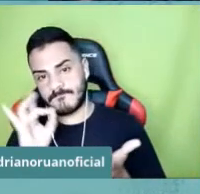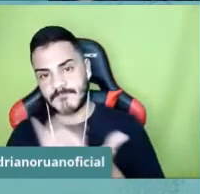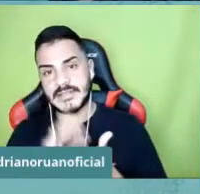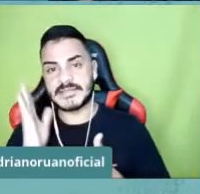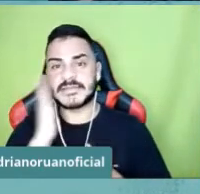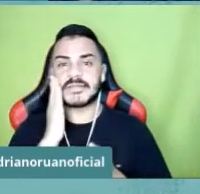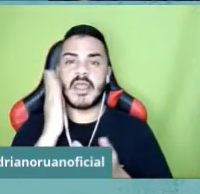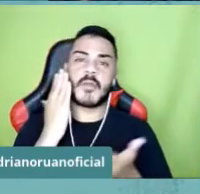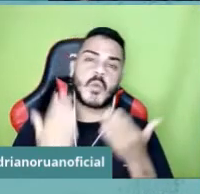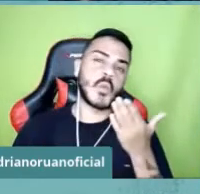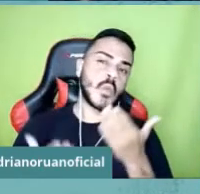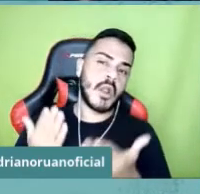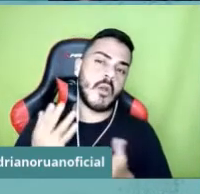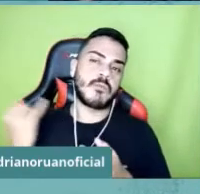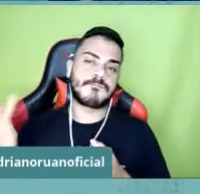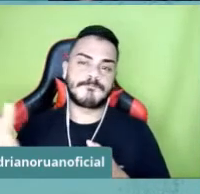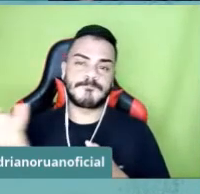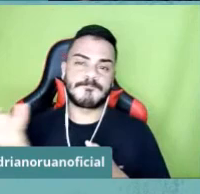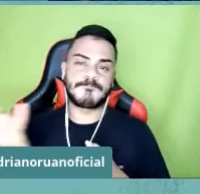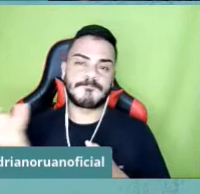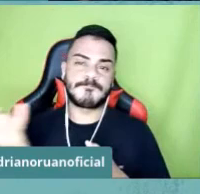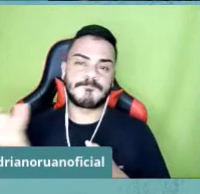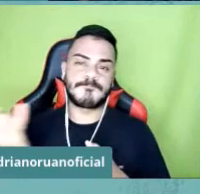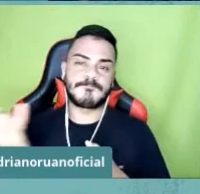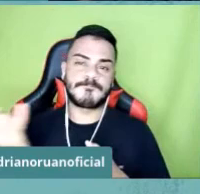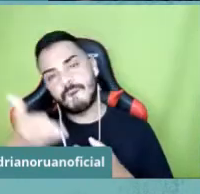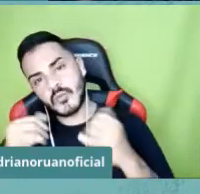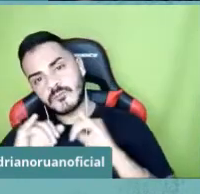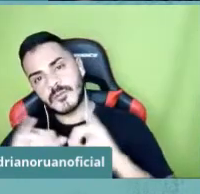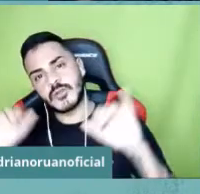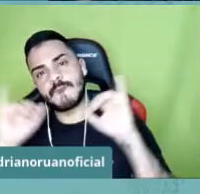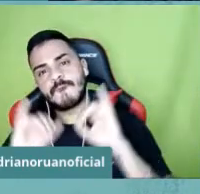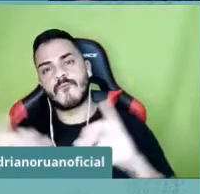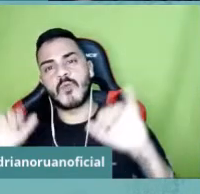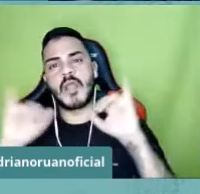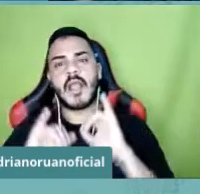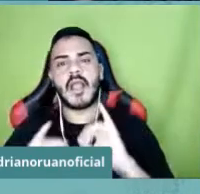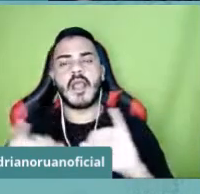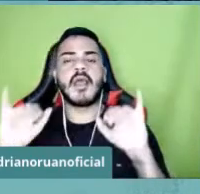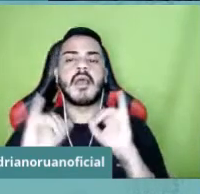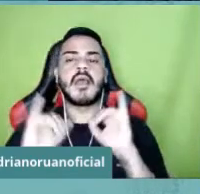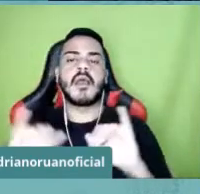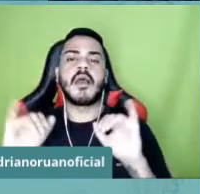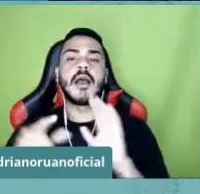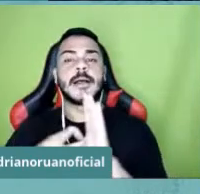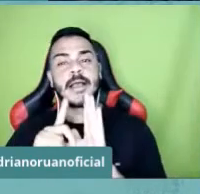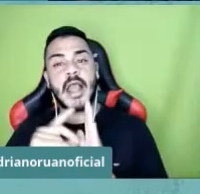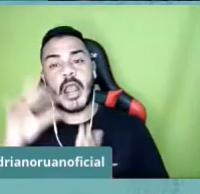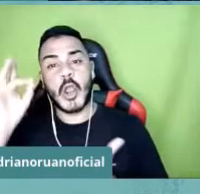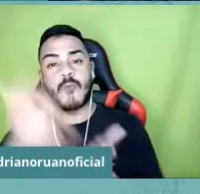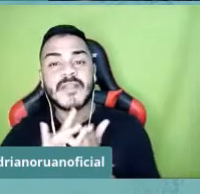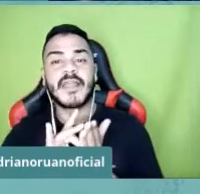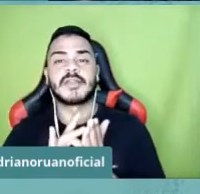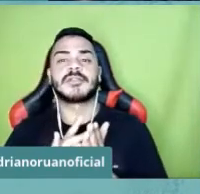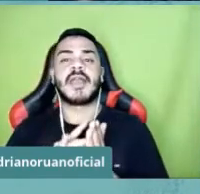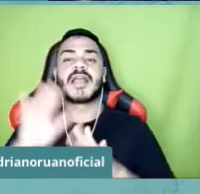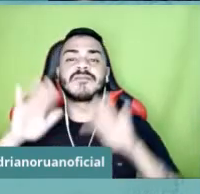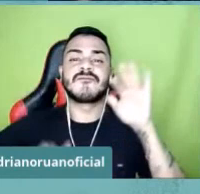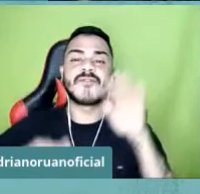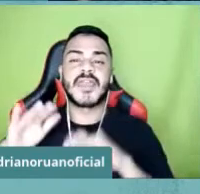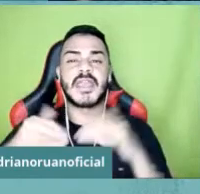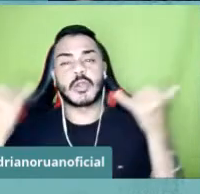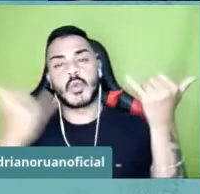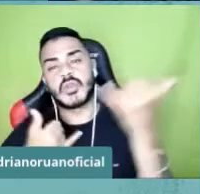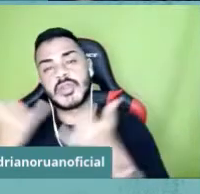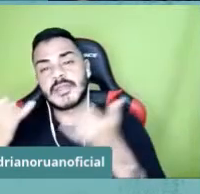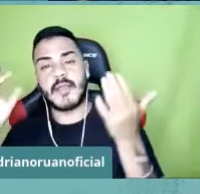fontes confiáveis, então vamos divulgar notícias que sejam confiáveis. Às vezes, a notícia confiável não é